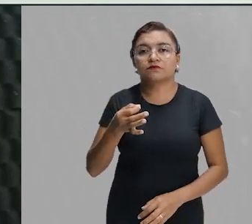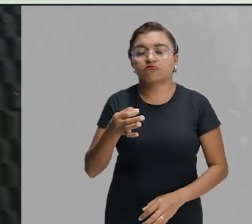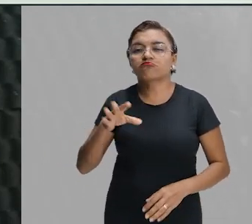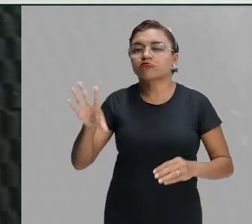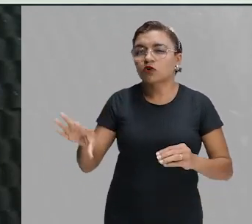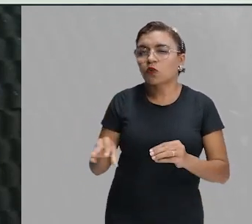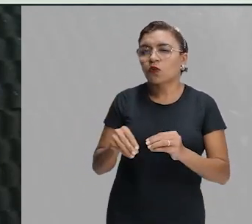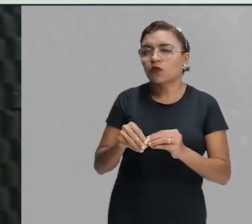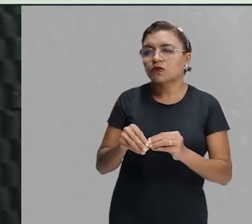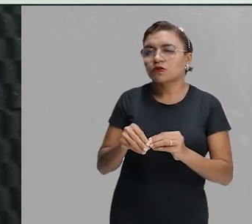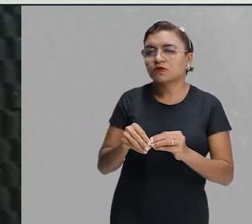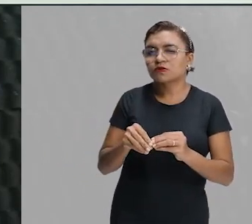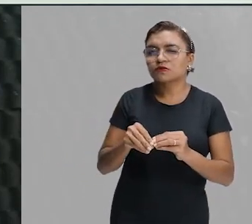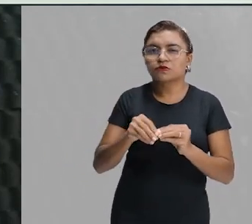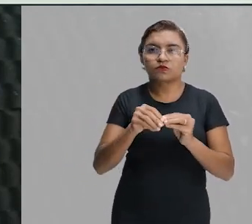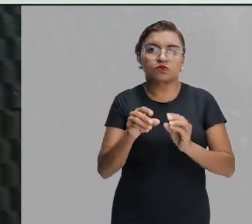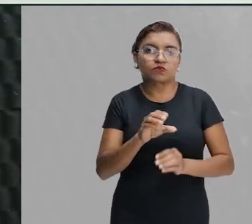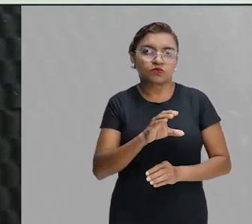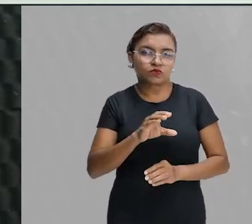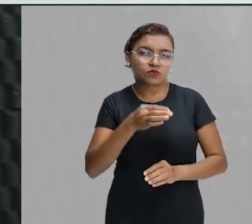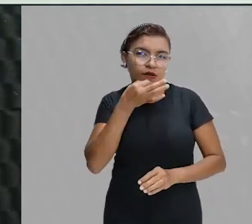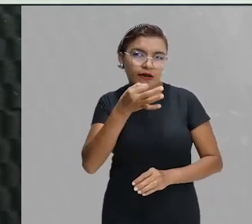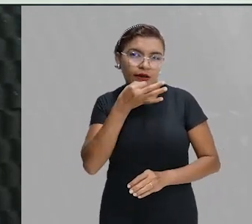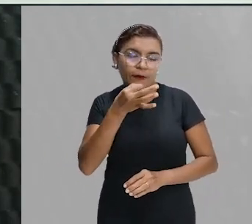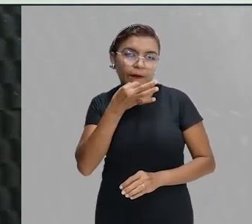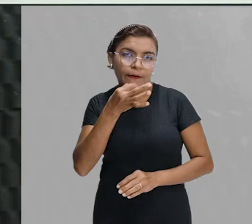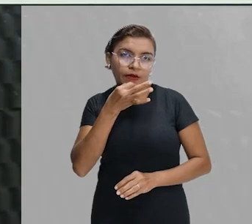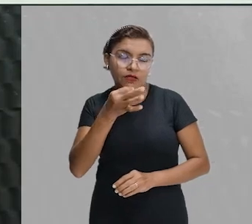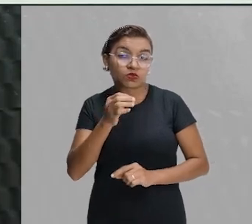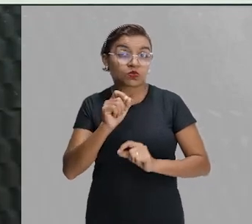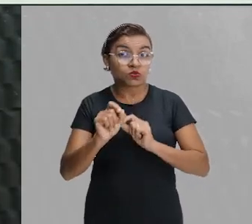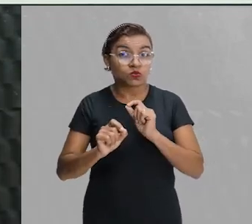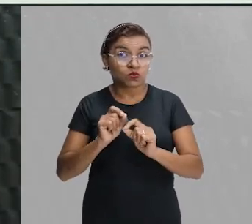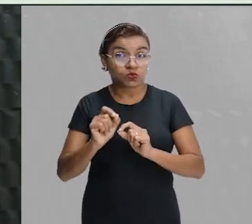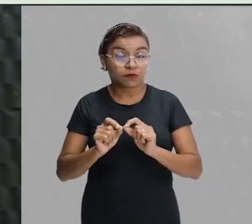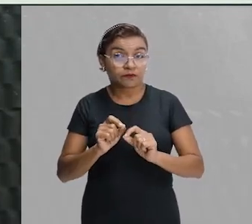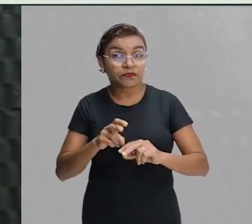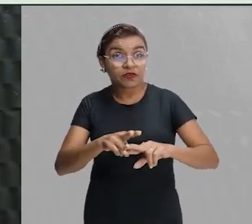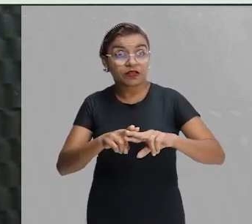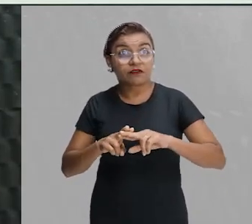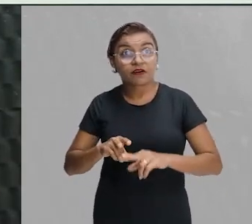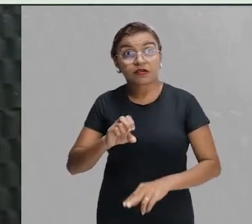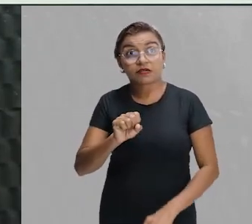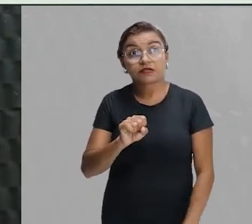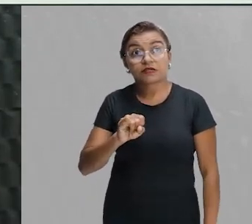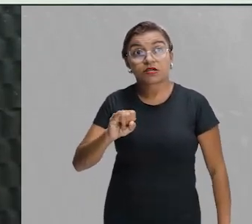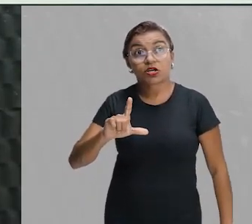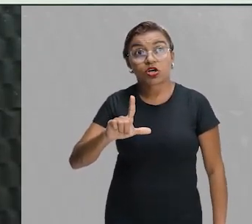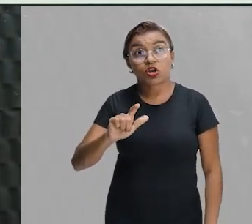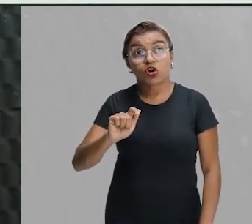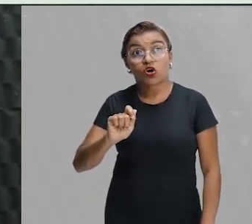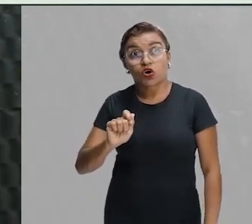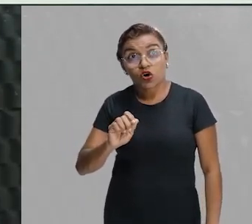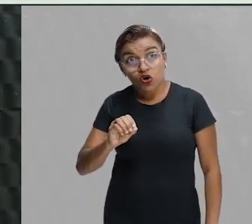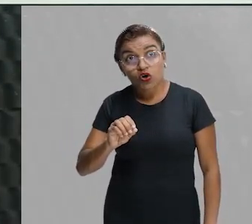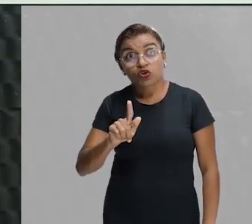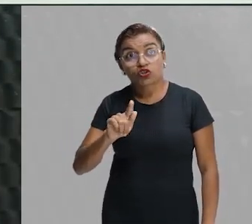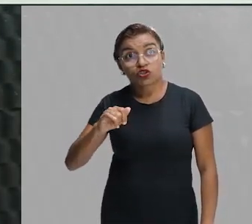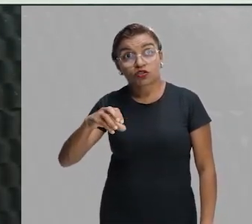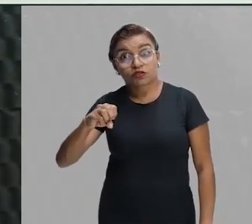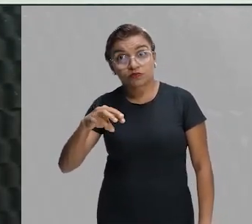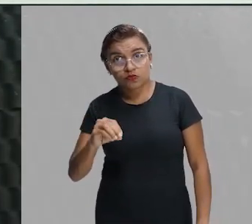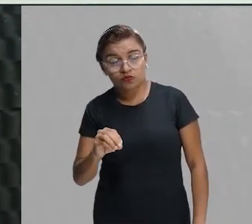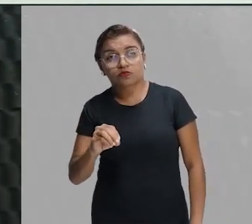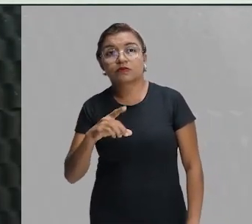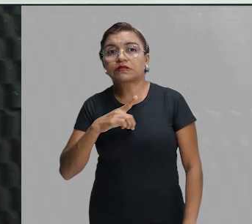ok? As conclusões dos argumentos vão chegar através desses silogismos e nós podemos perceber que várias